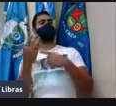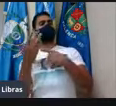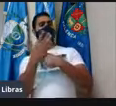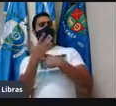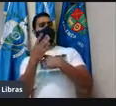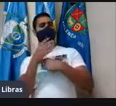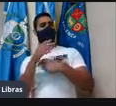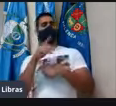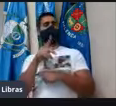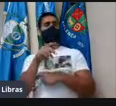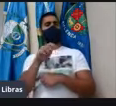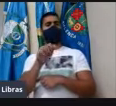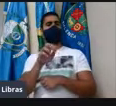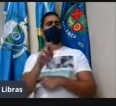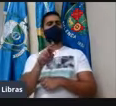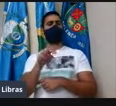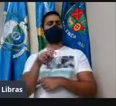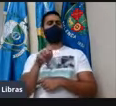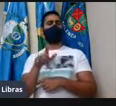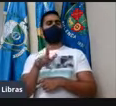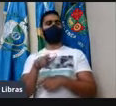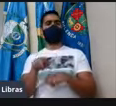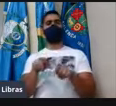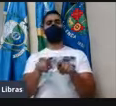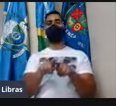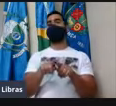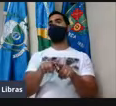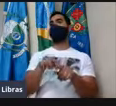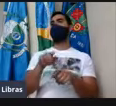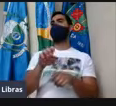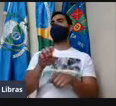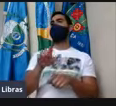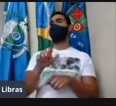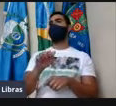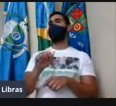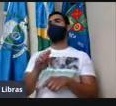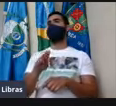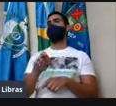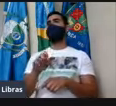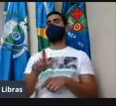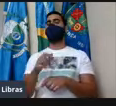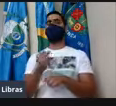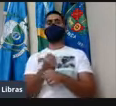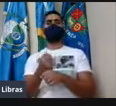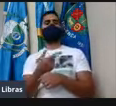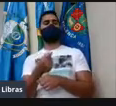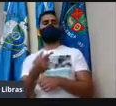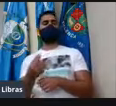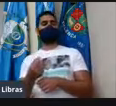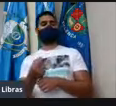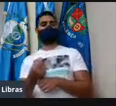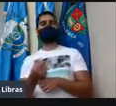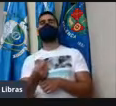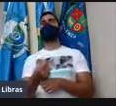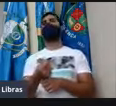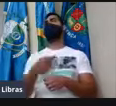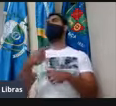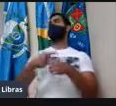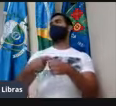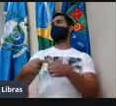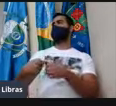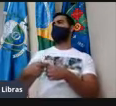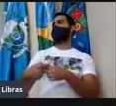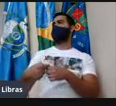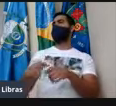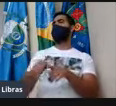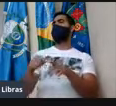do patronal e do laboral do ano de 2020, do município, do ente, né, para